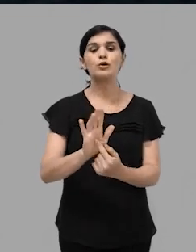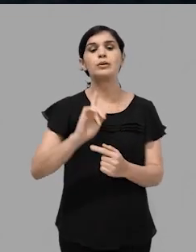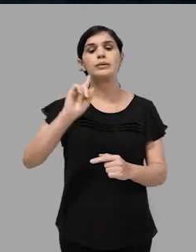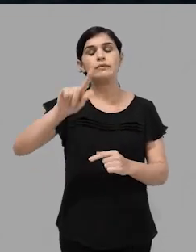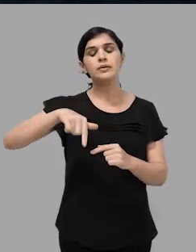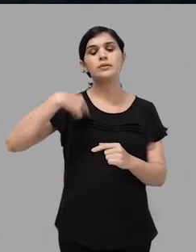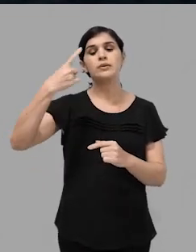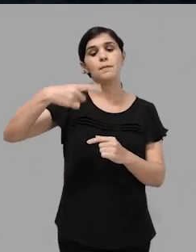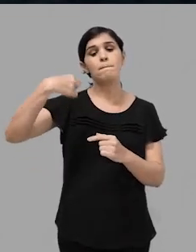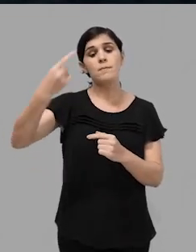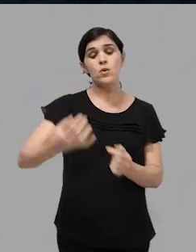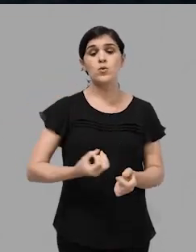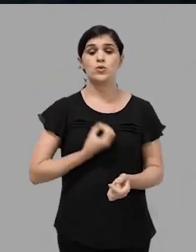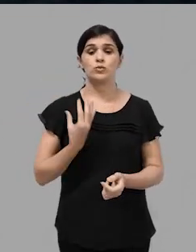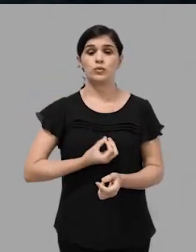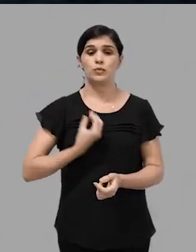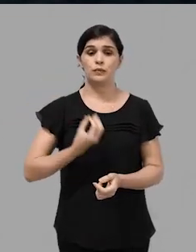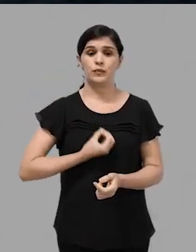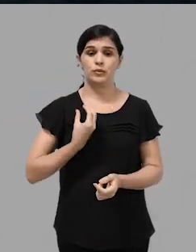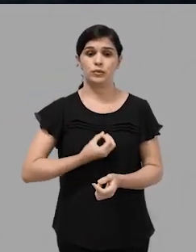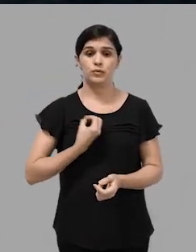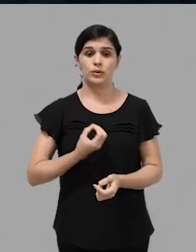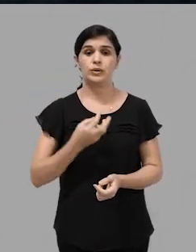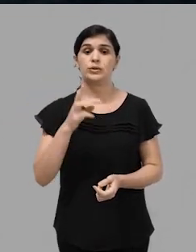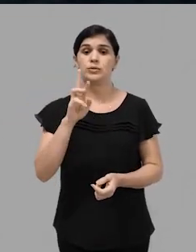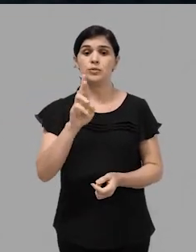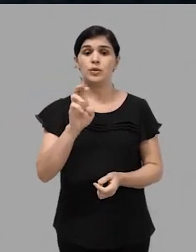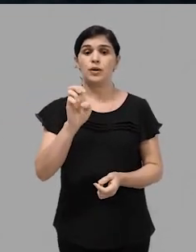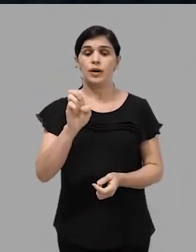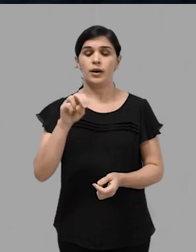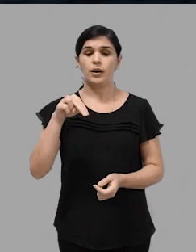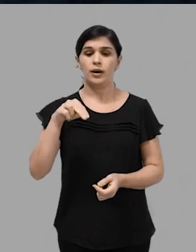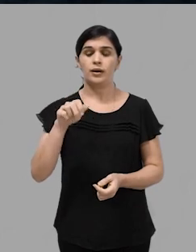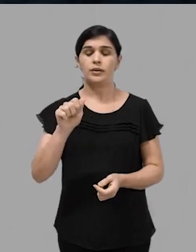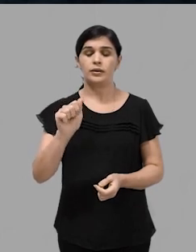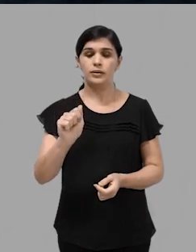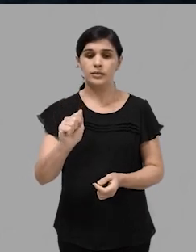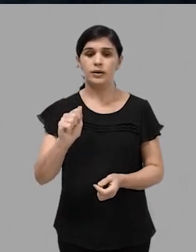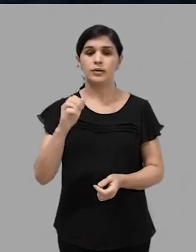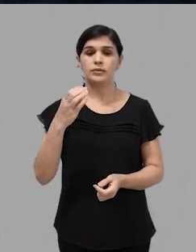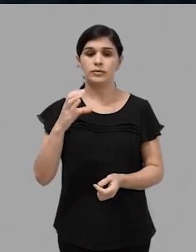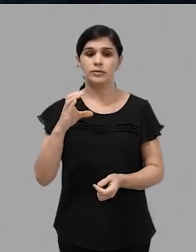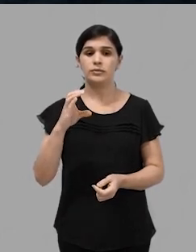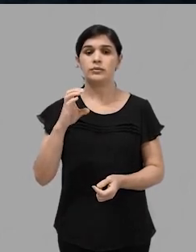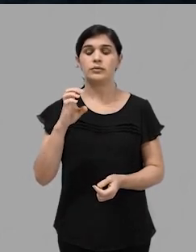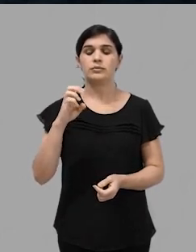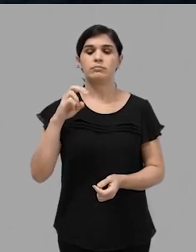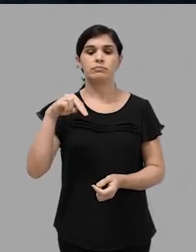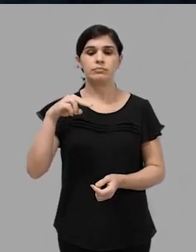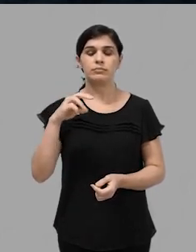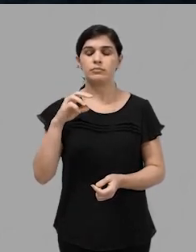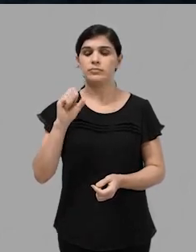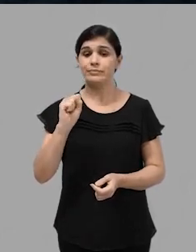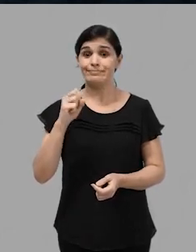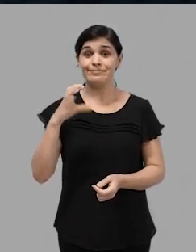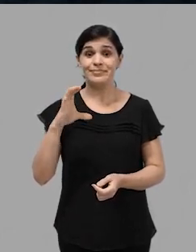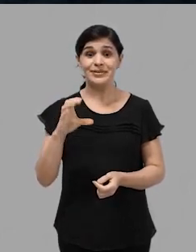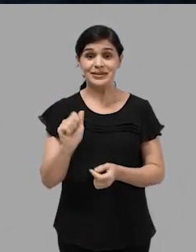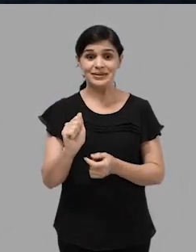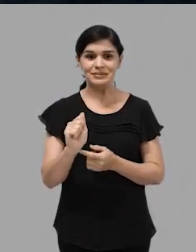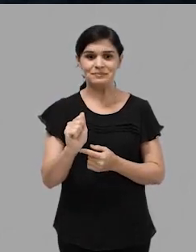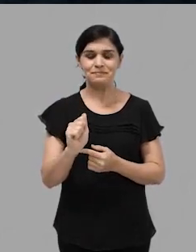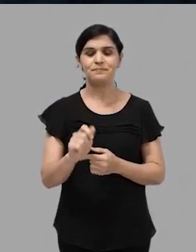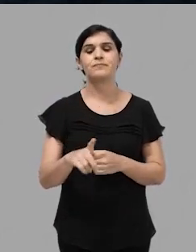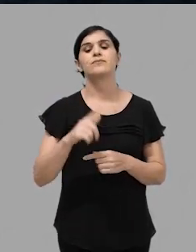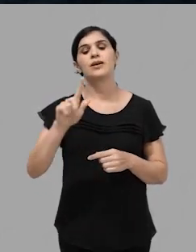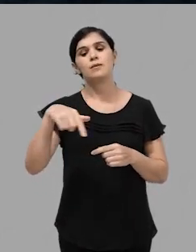De toda fragilidade do próprio feudalismo, né? Todo o enfraquecimento. Aí a gente passa para um outro